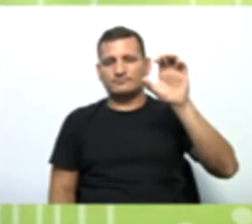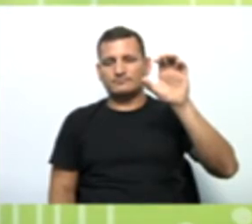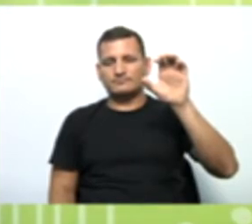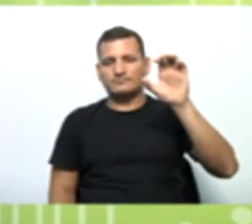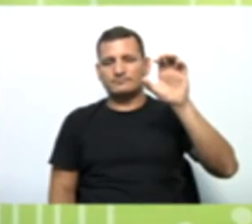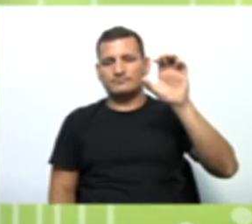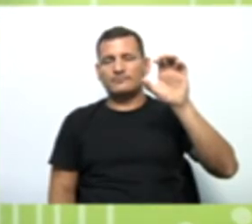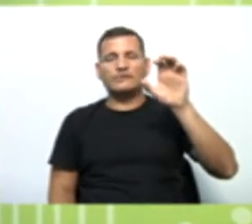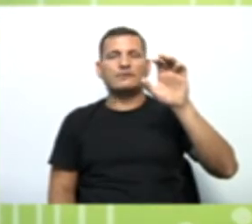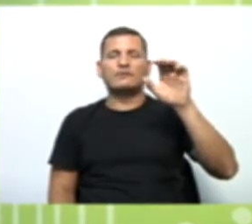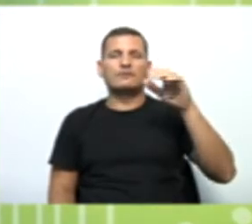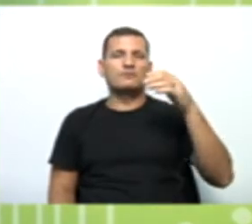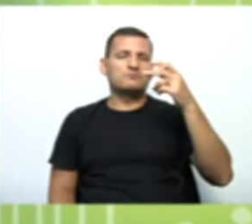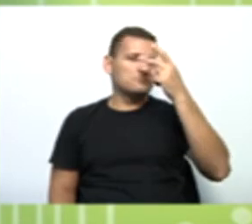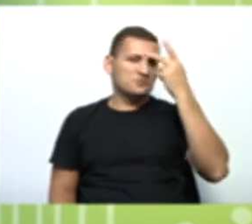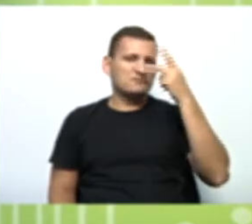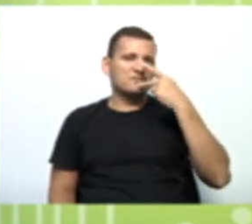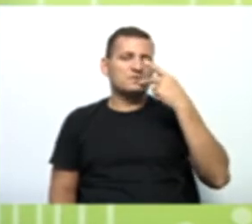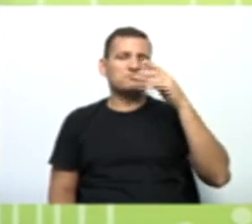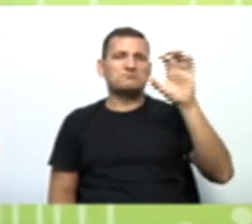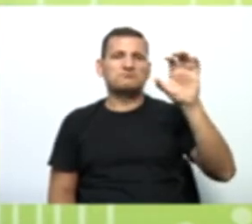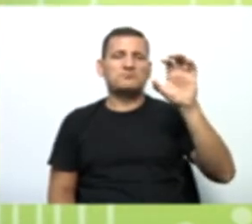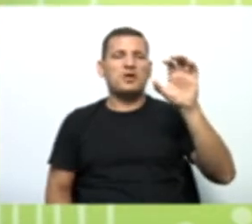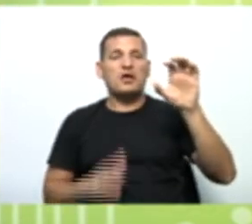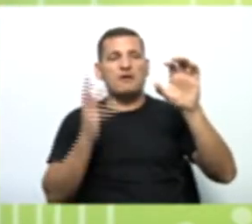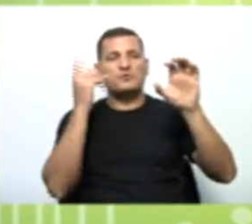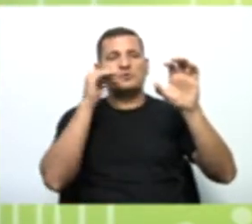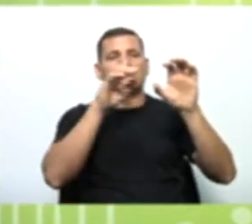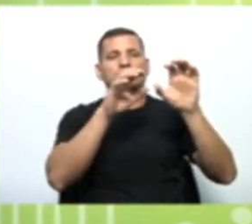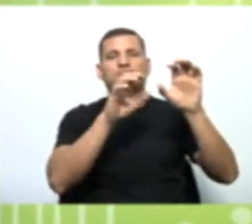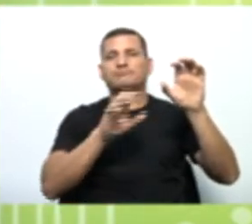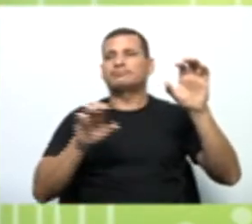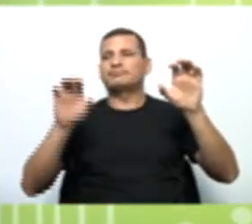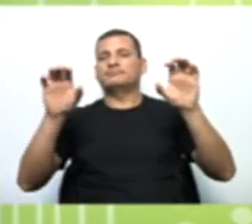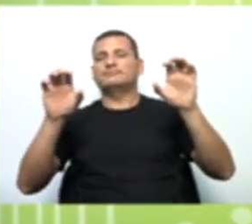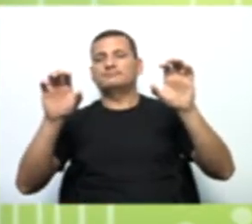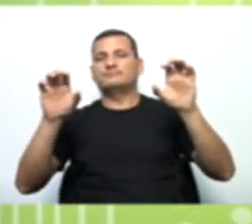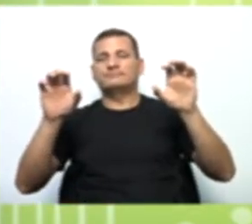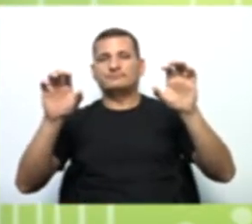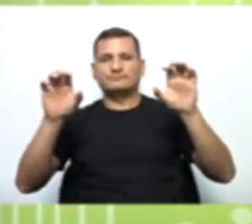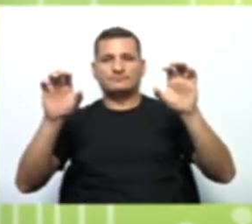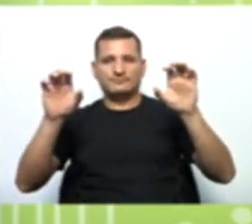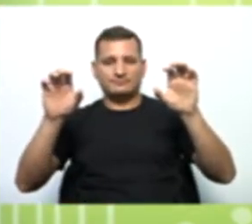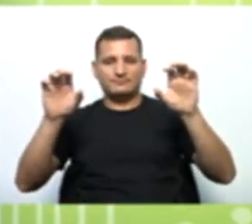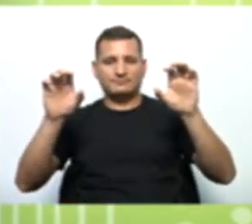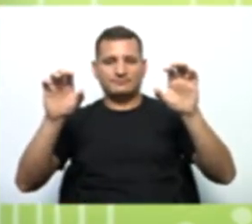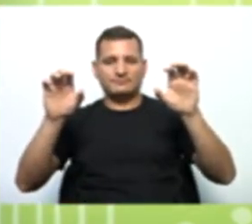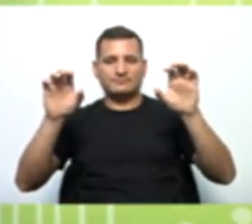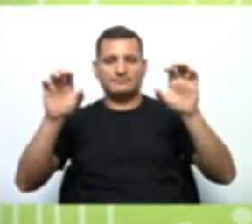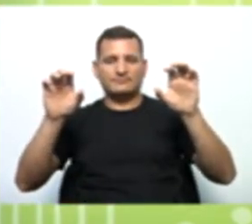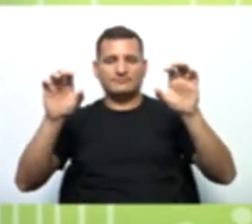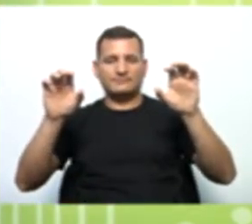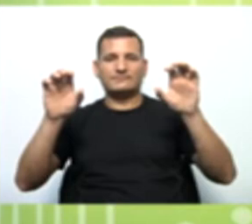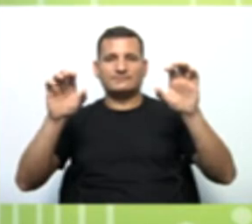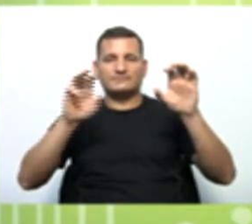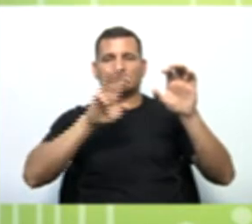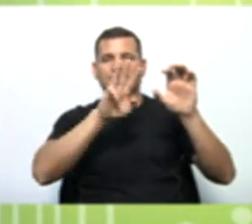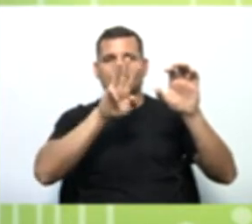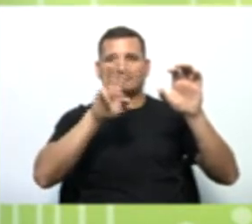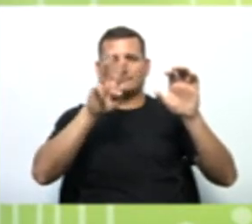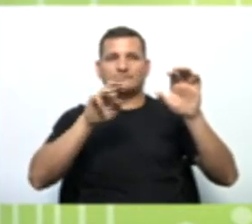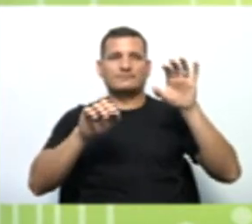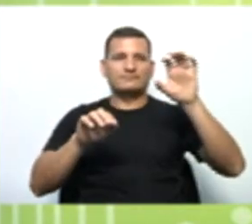ele achou assim, poxa, essa logo ficou tão bonita, vou colocar ela do outro lado também. Olha aí que legal. Site fulano de tal,